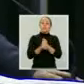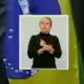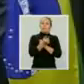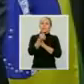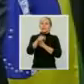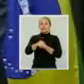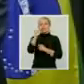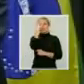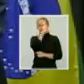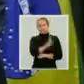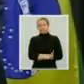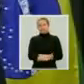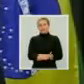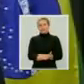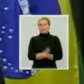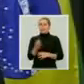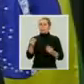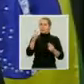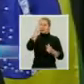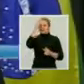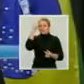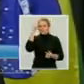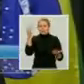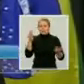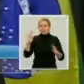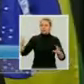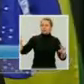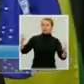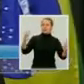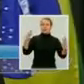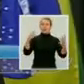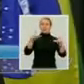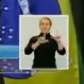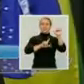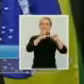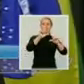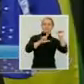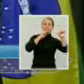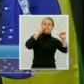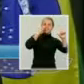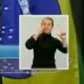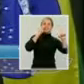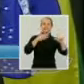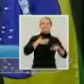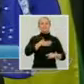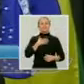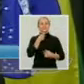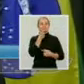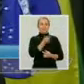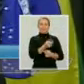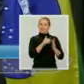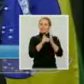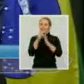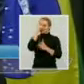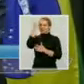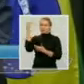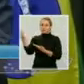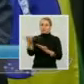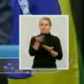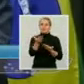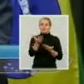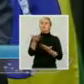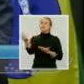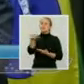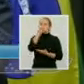país. Muitas dessas pessoas hoje nos assistem pela TV Senado e gostaria de dizer a elas, vocês